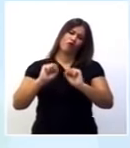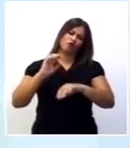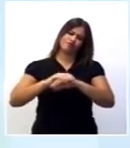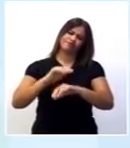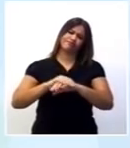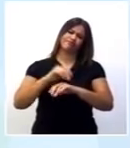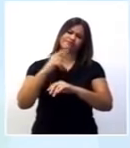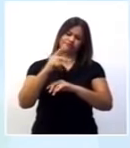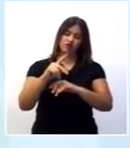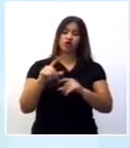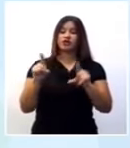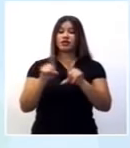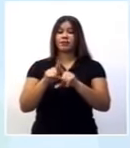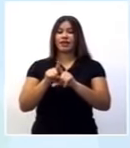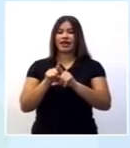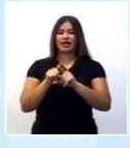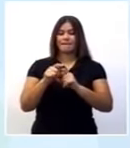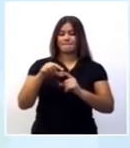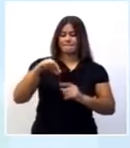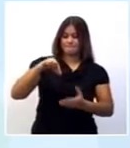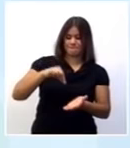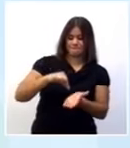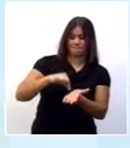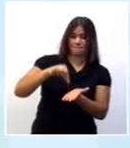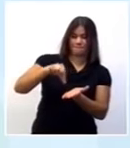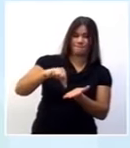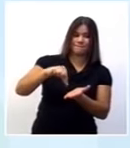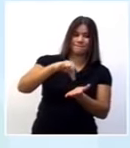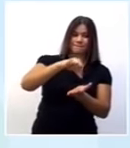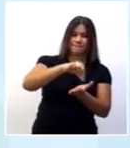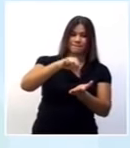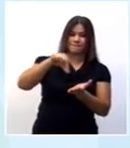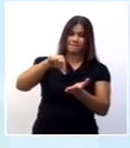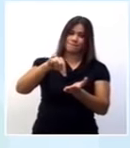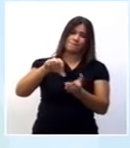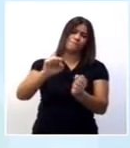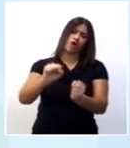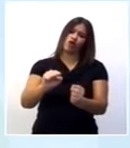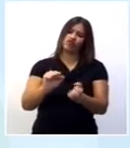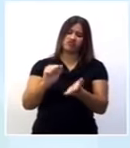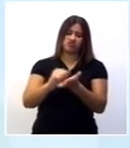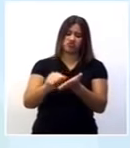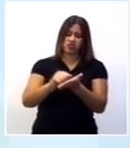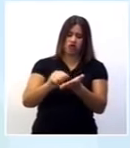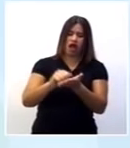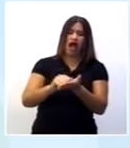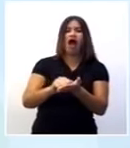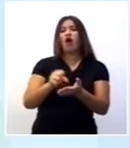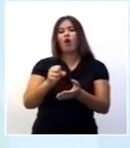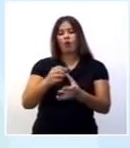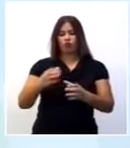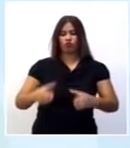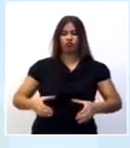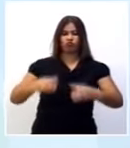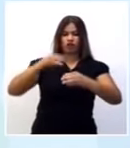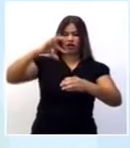Pininhos, ou se não, qualquer coisa, borrachinha, tampa de